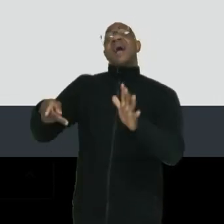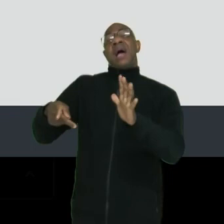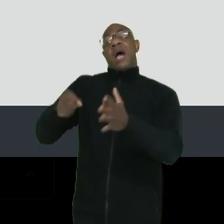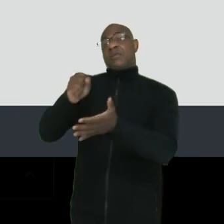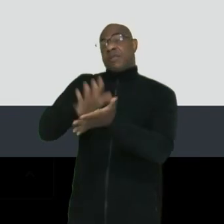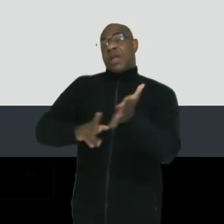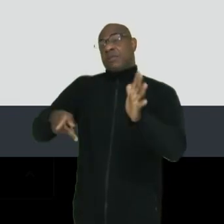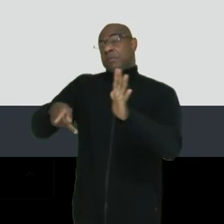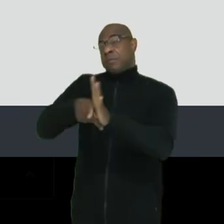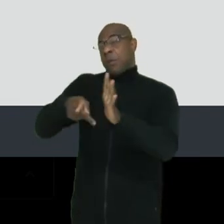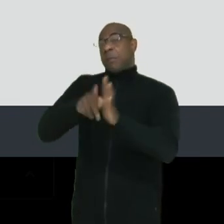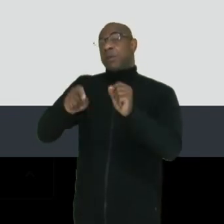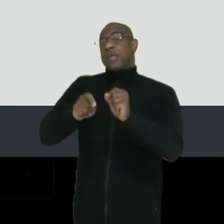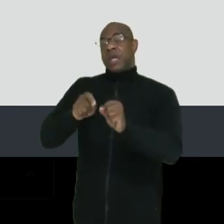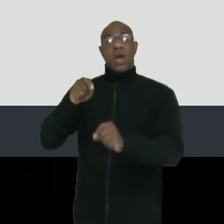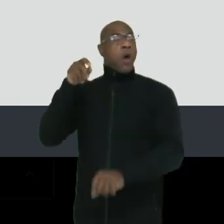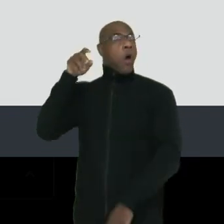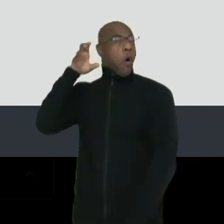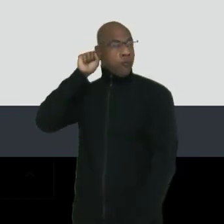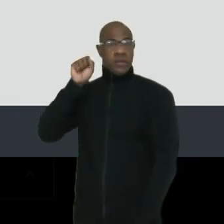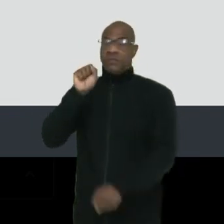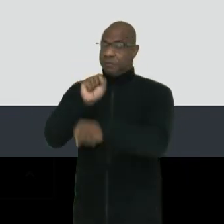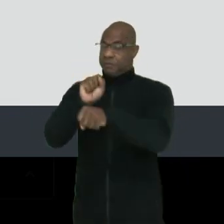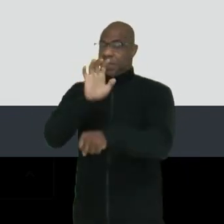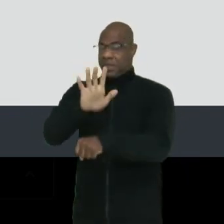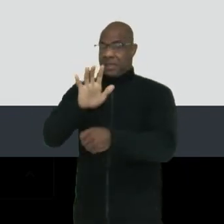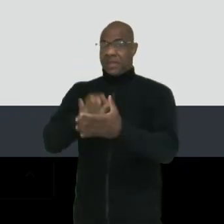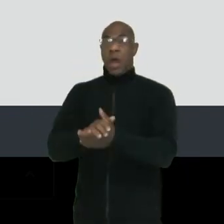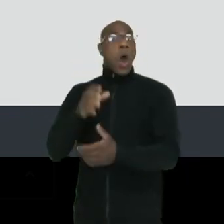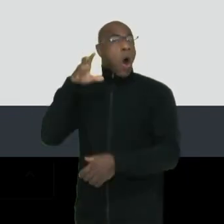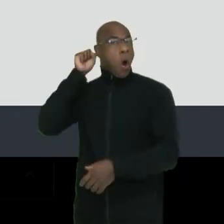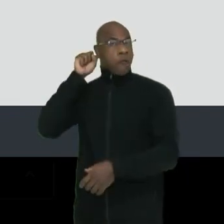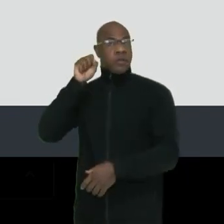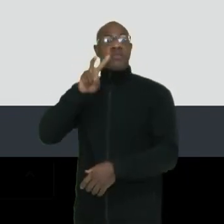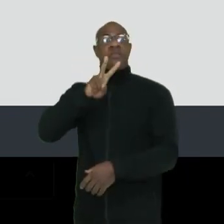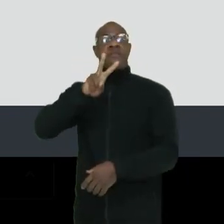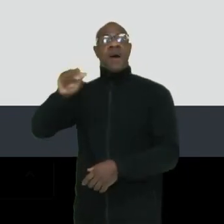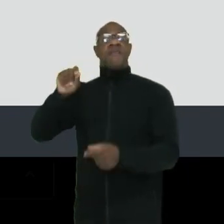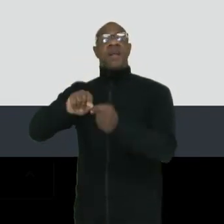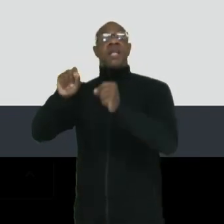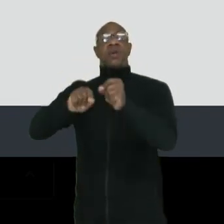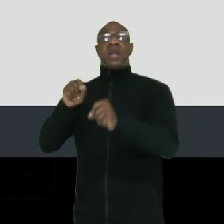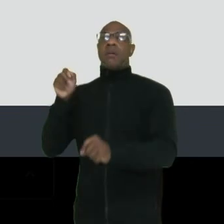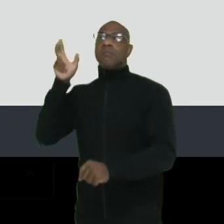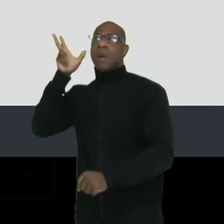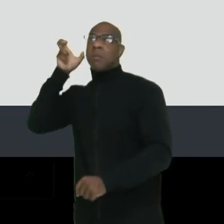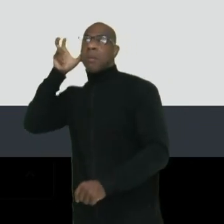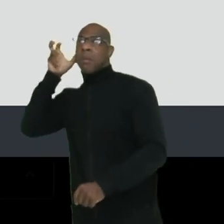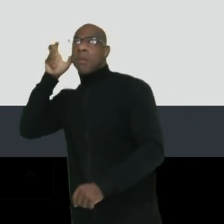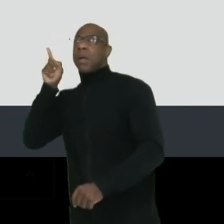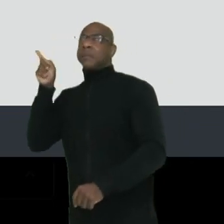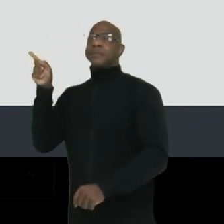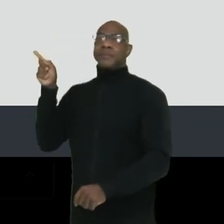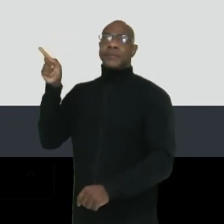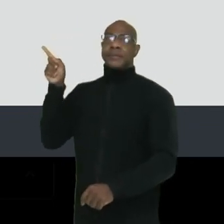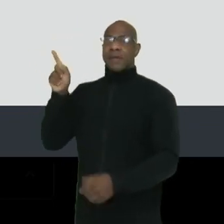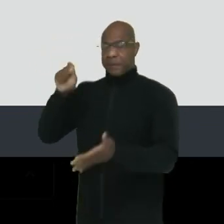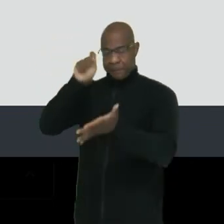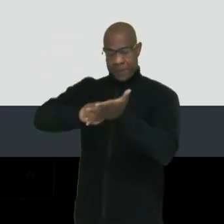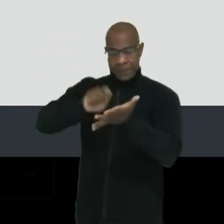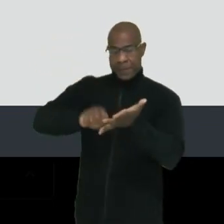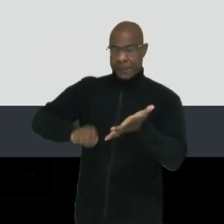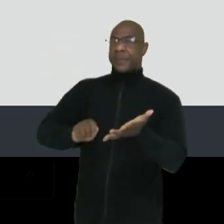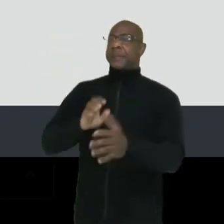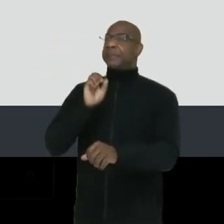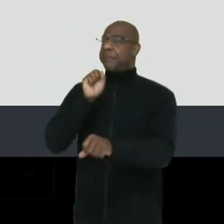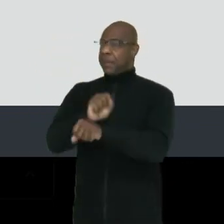que nós escutamos. Listen and repeat, tá? É uma atividade de listen and repeat. Você vai ler, vai ouvir e